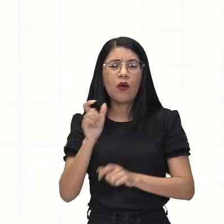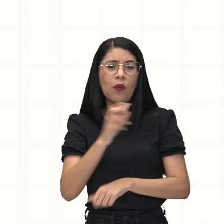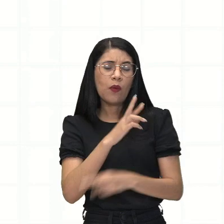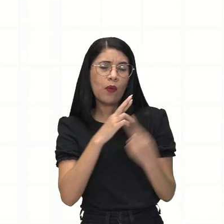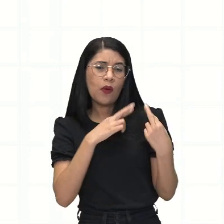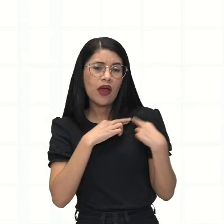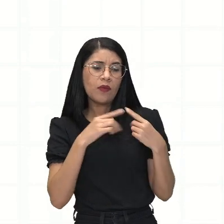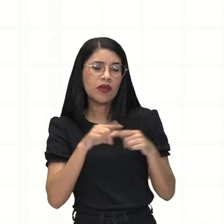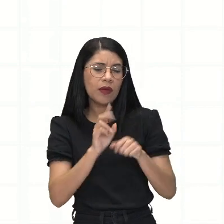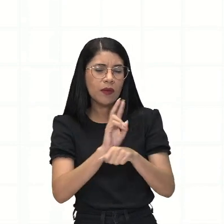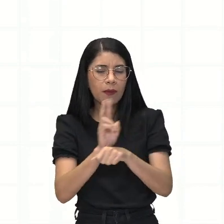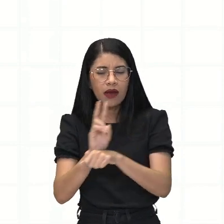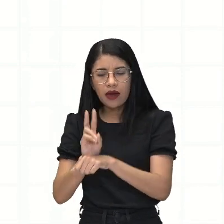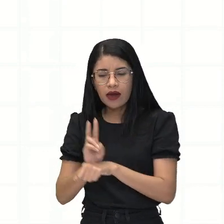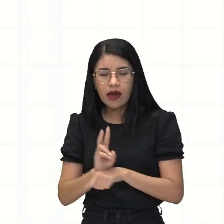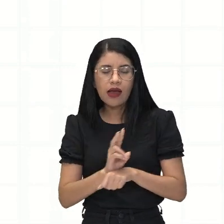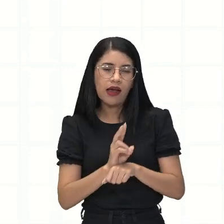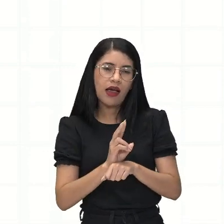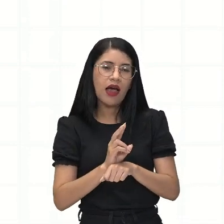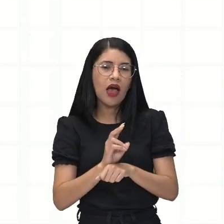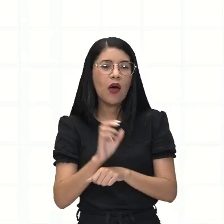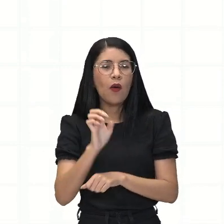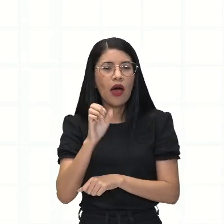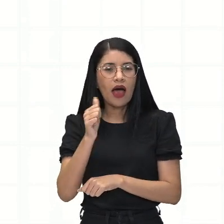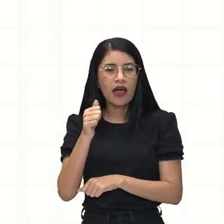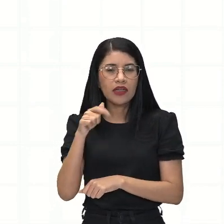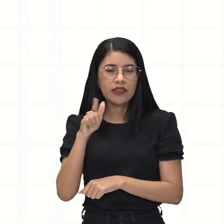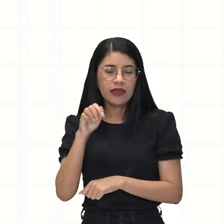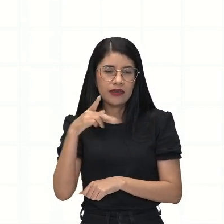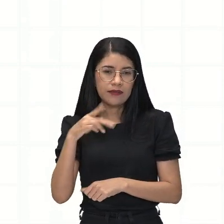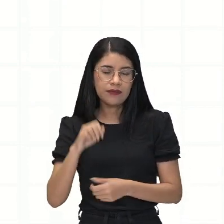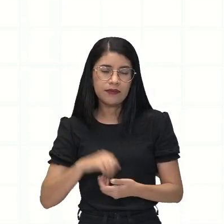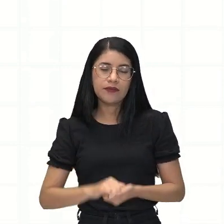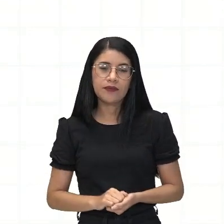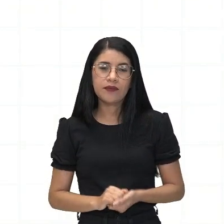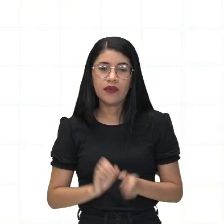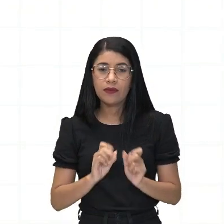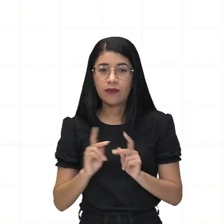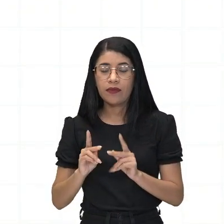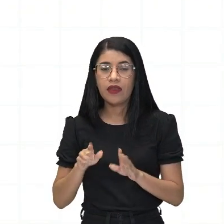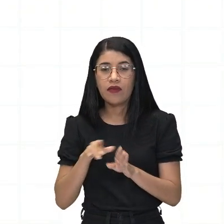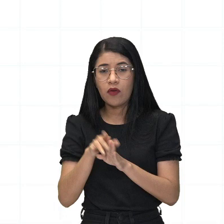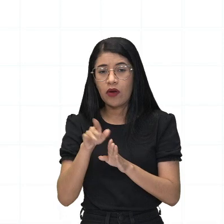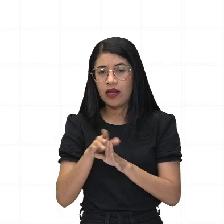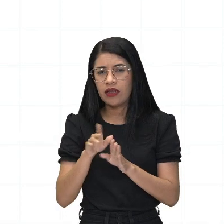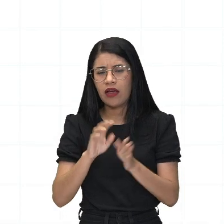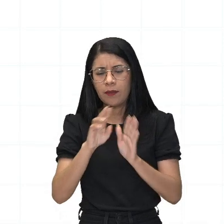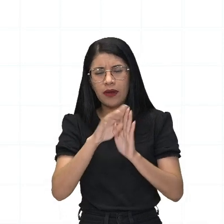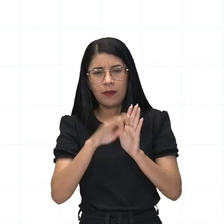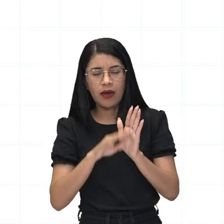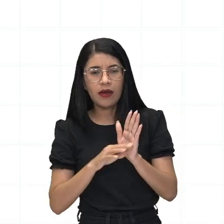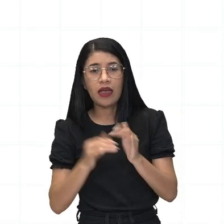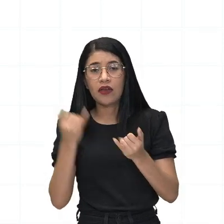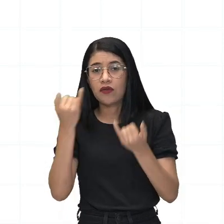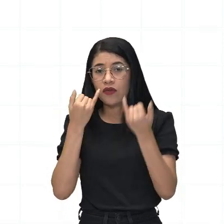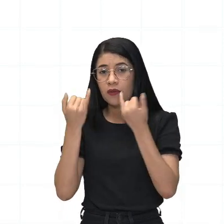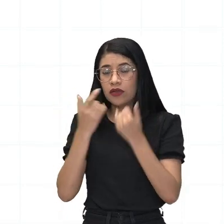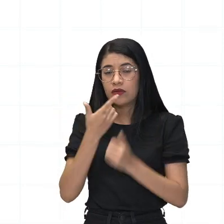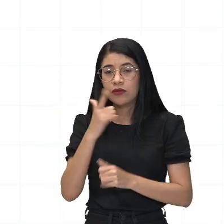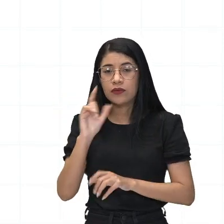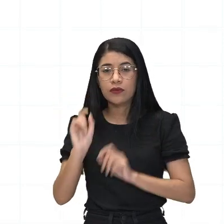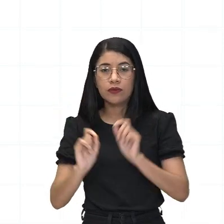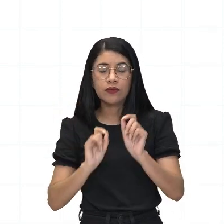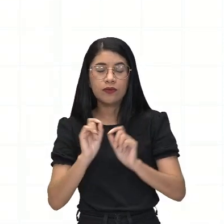endemias, porque eles vão dar a direção correta, certo? E aí nós temos mais informações